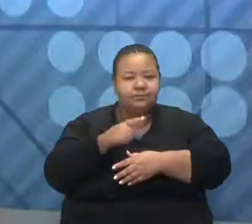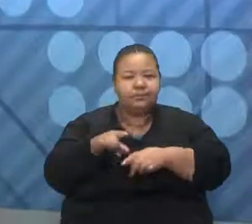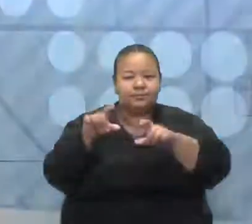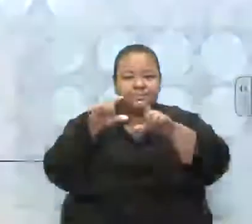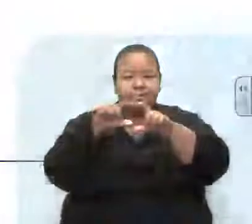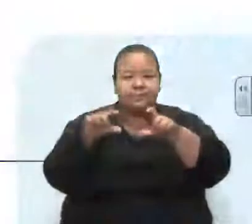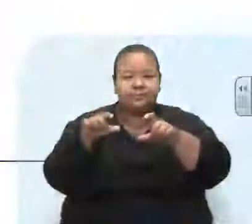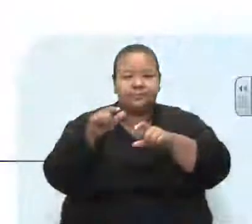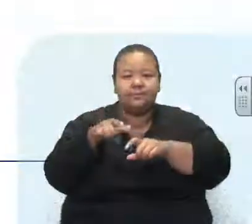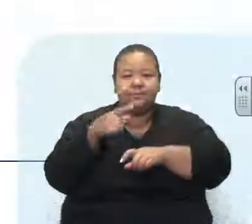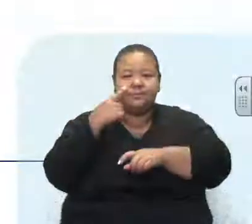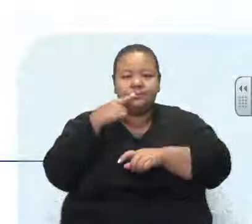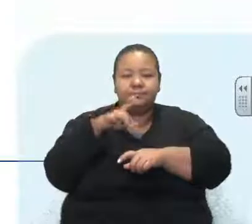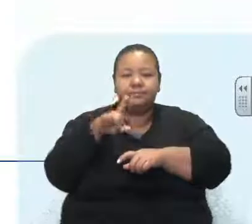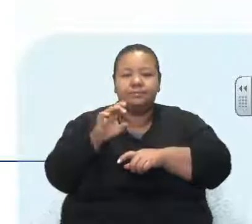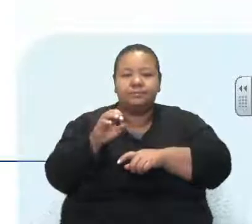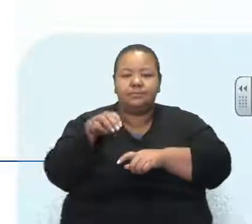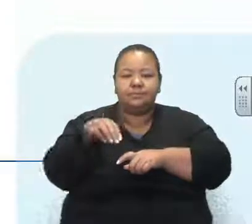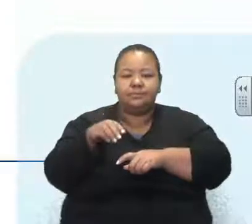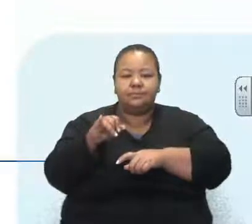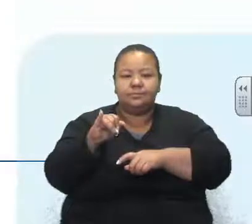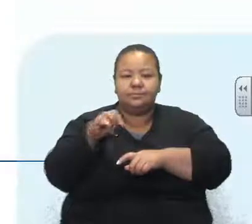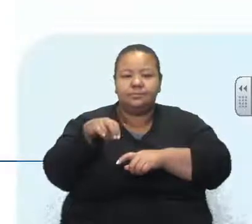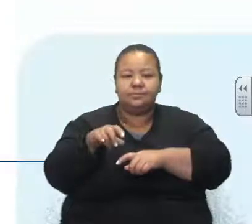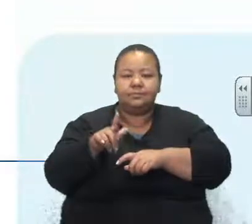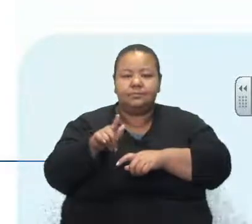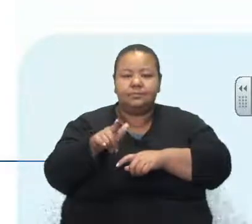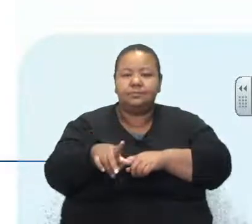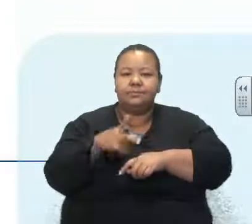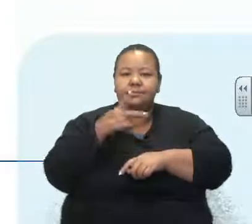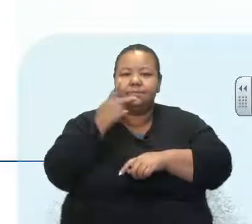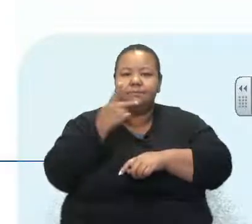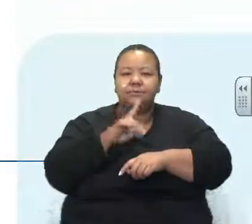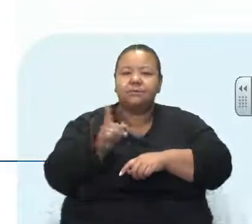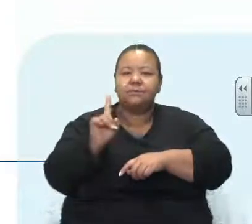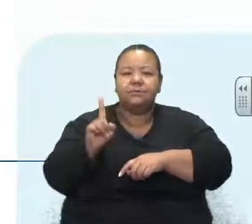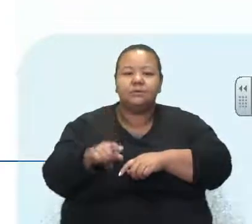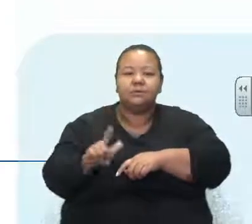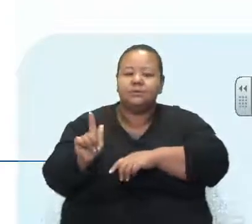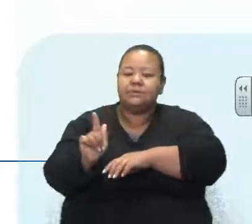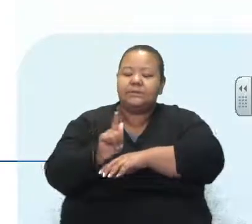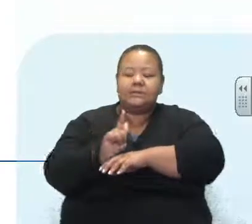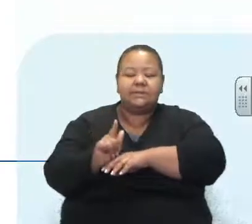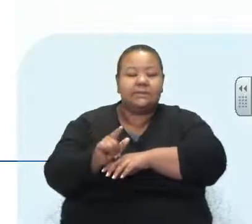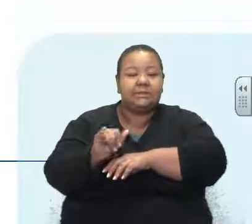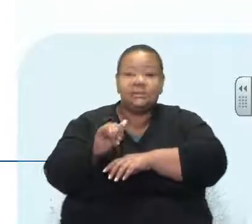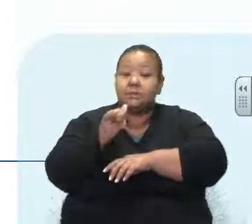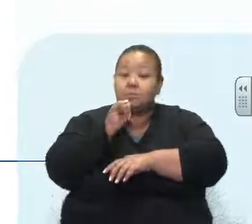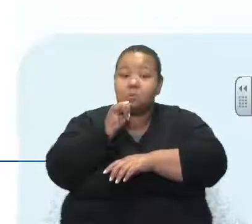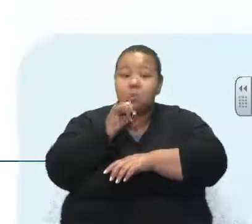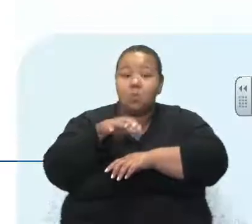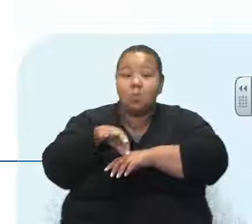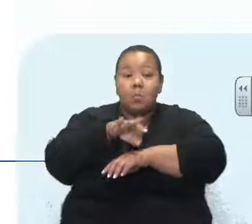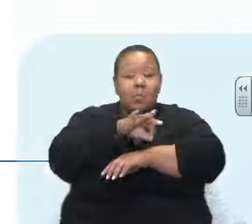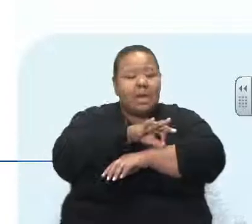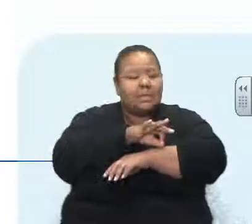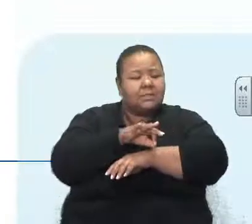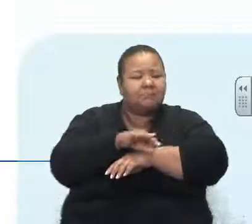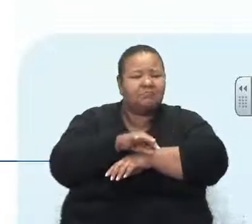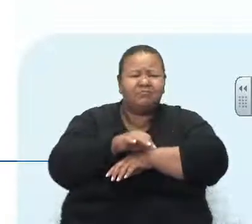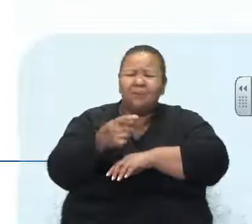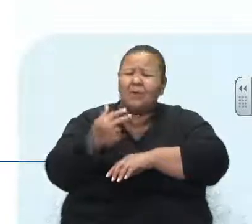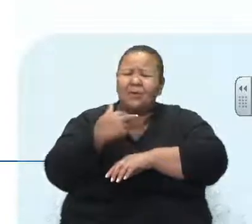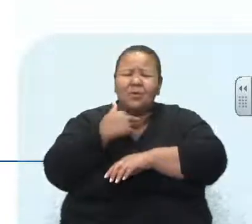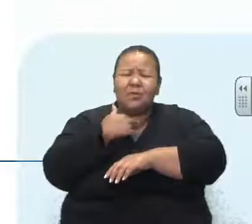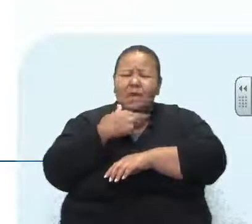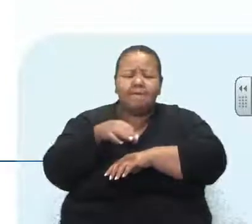frase de Deming? Deming diz o seguinte: não se gerencia o que não se mede, não se mede o que não se define,